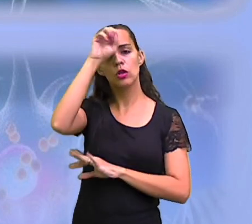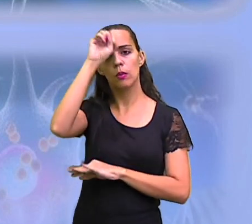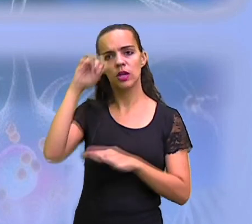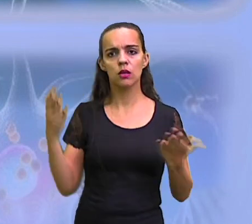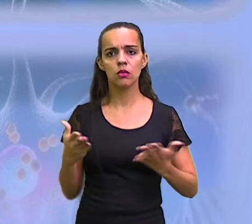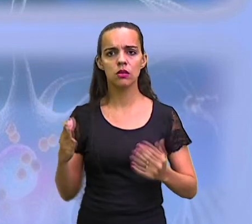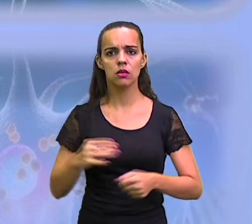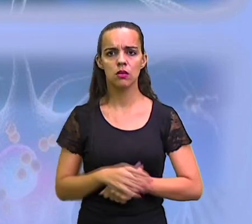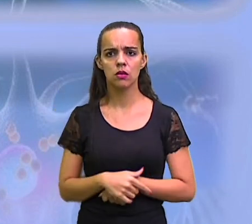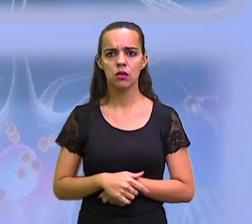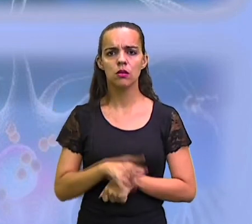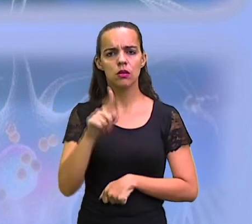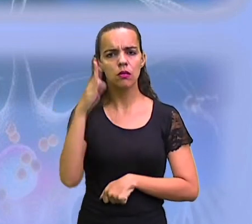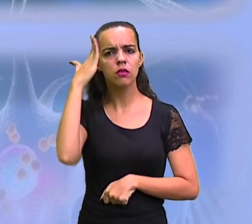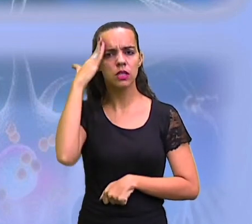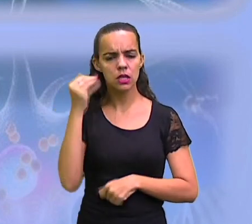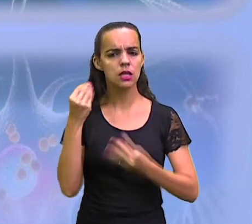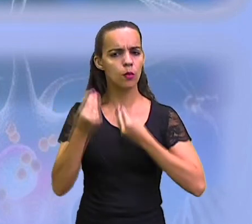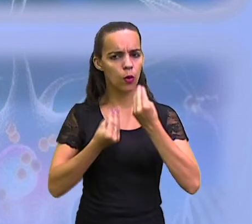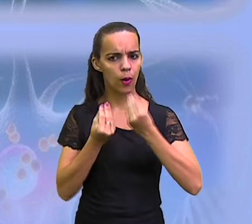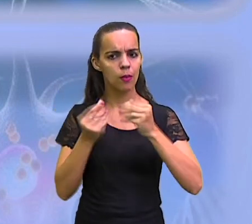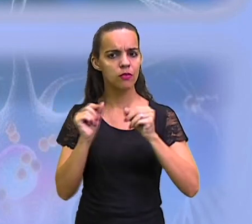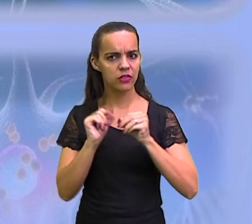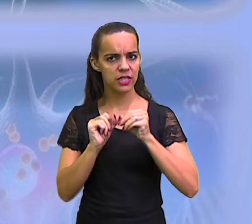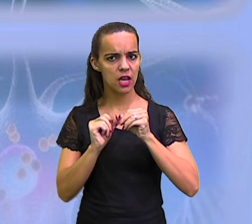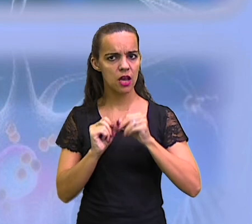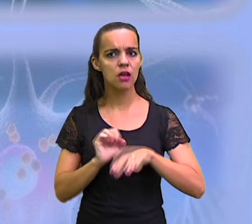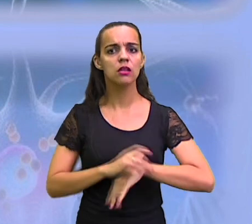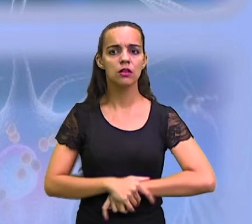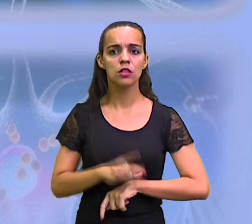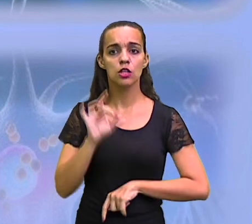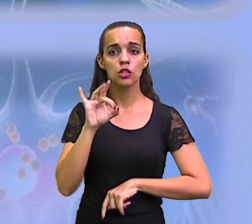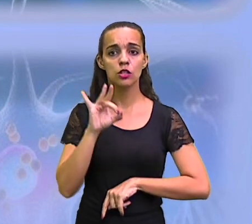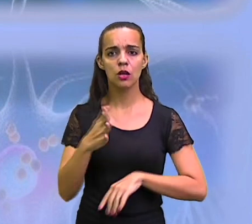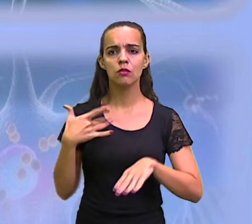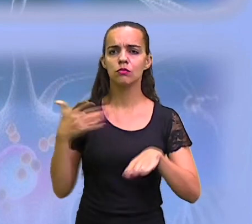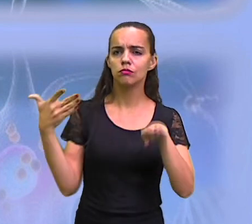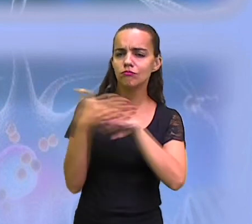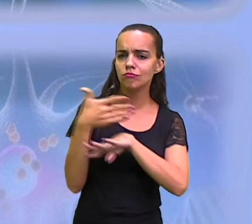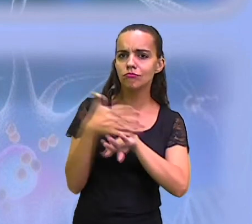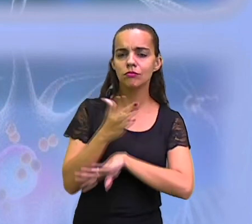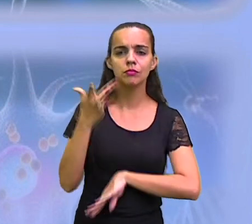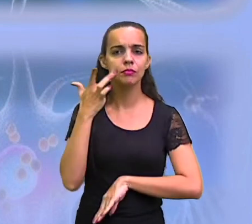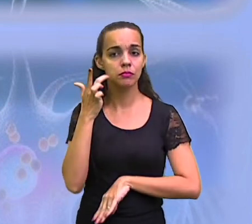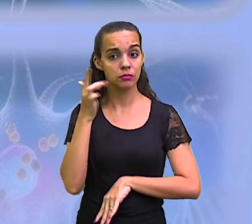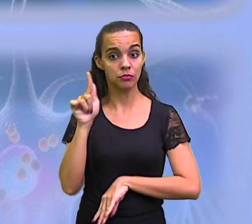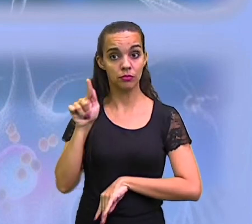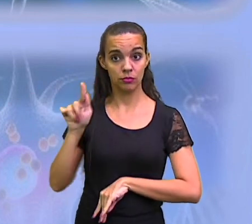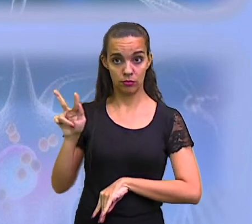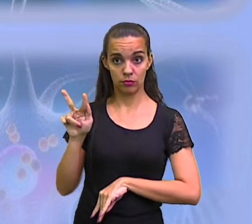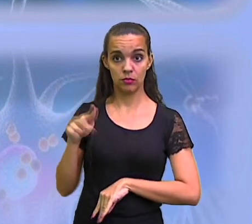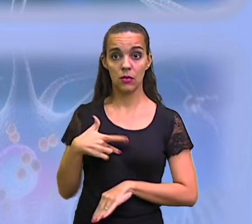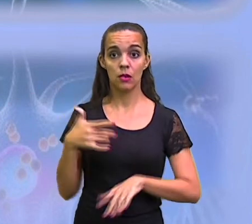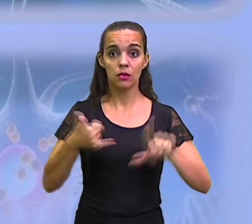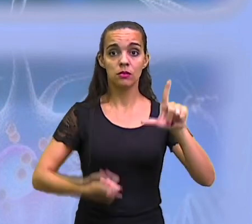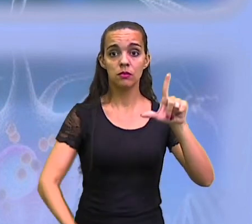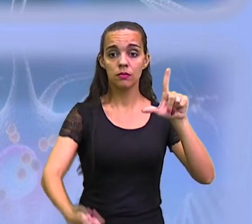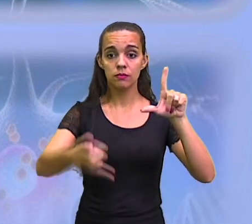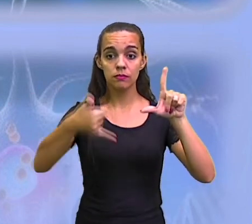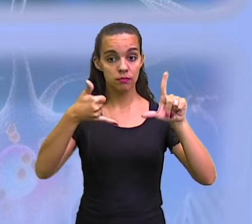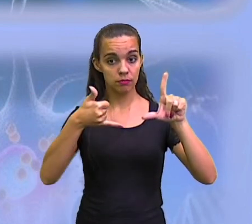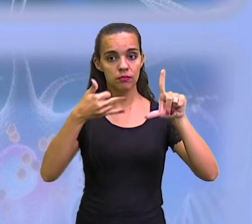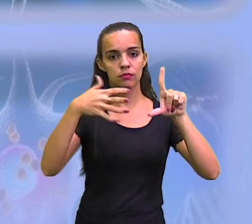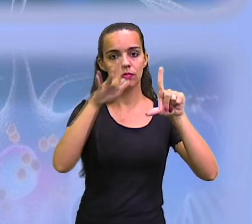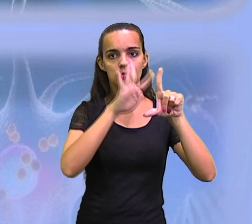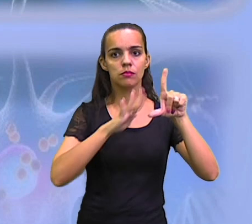hoje. E você já sabe como fazer isso, não é mesmo? É só você acessar nossa plataforma SMED-GV, apontando a